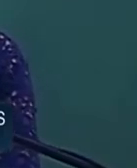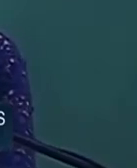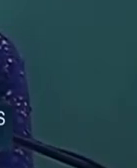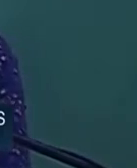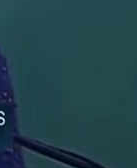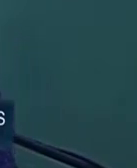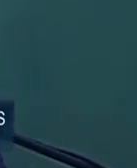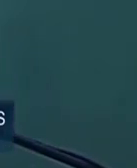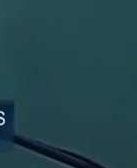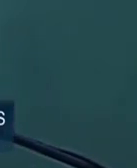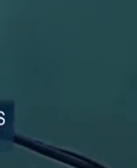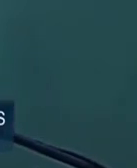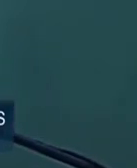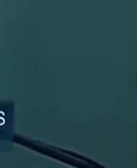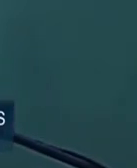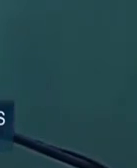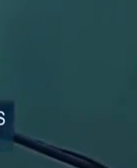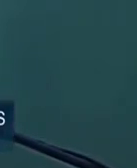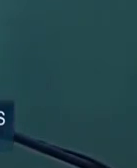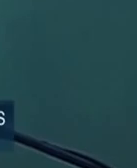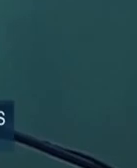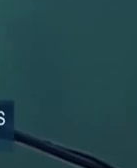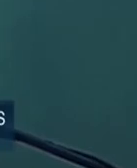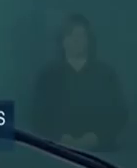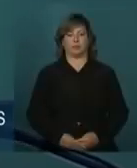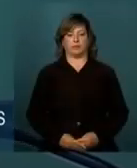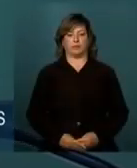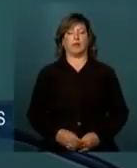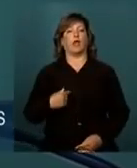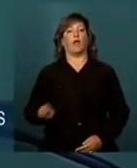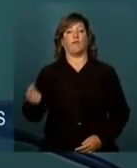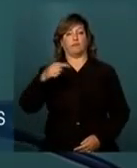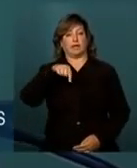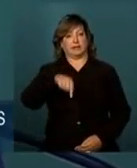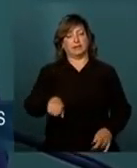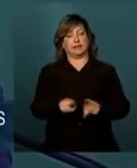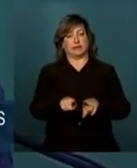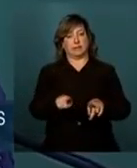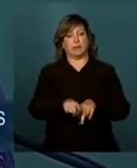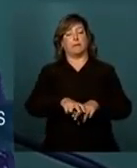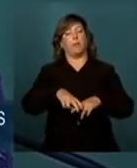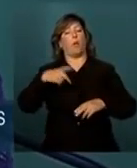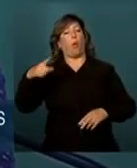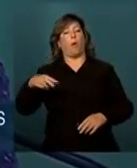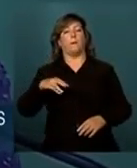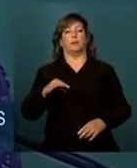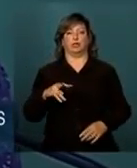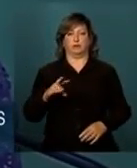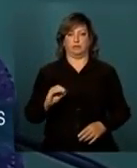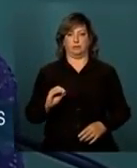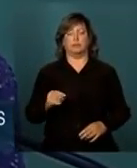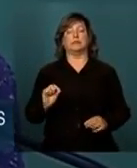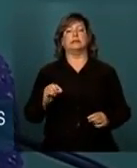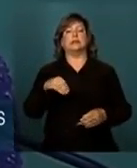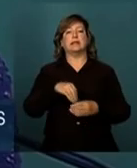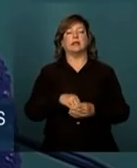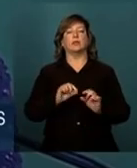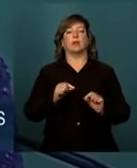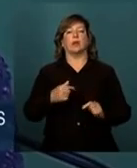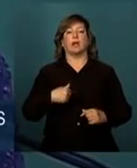Eu vim aqui também por um outro motivo. Dentro daquilo que eu disse para vocês, que eu vejo